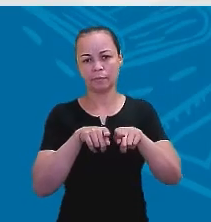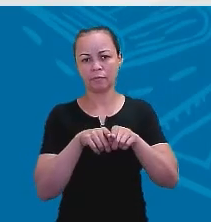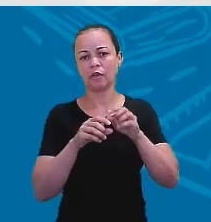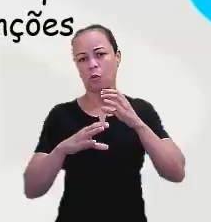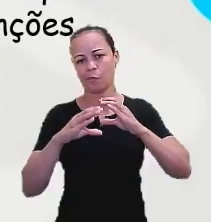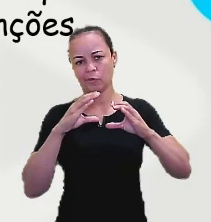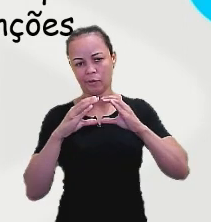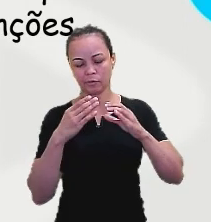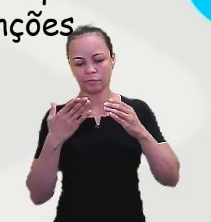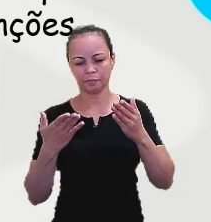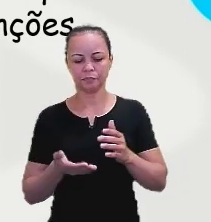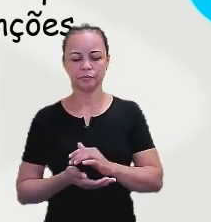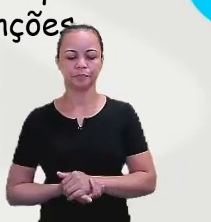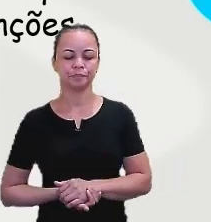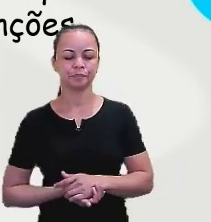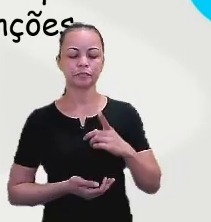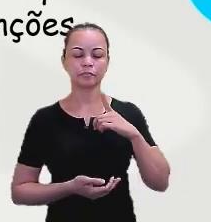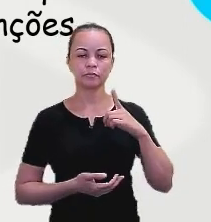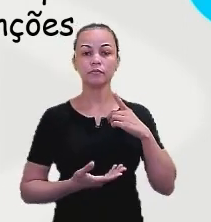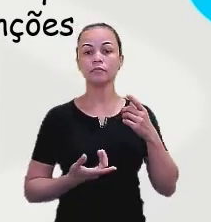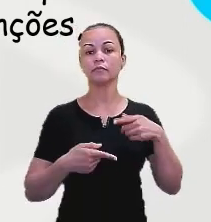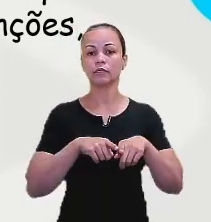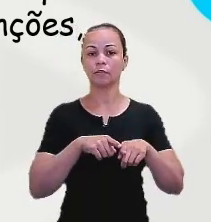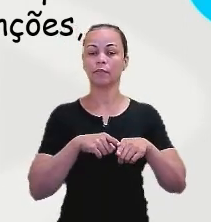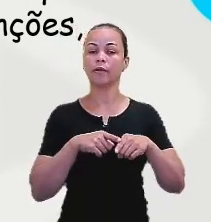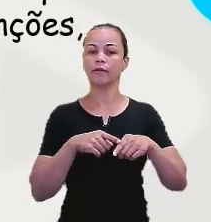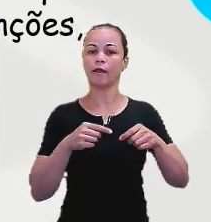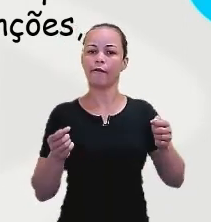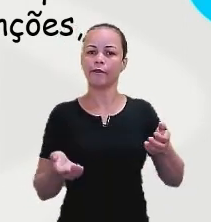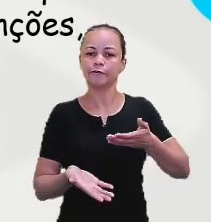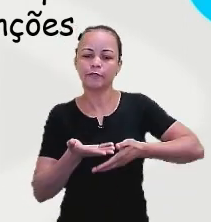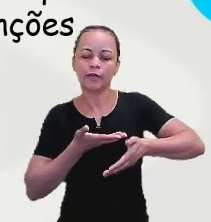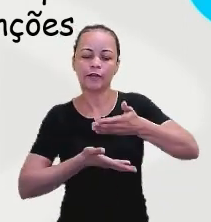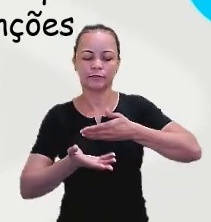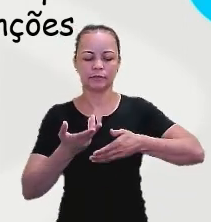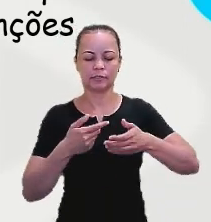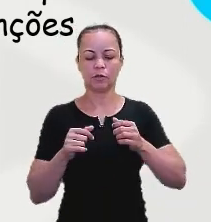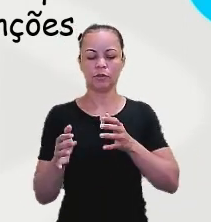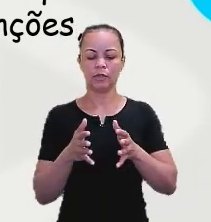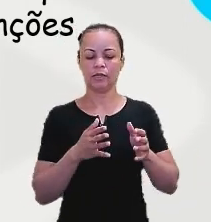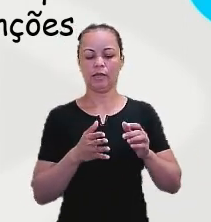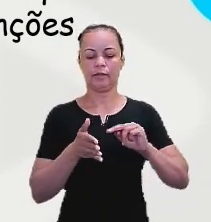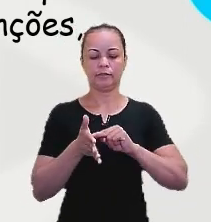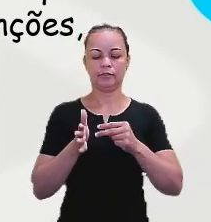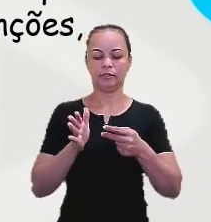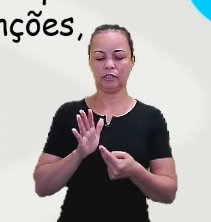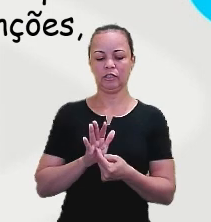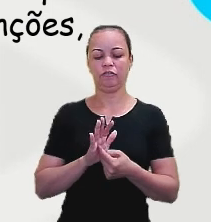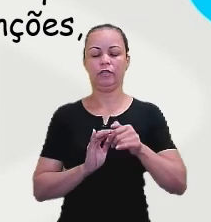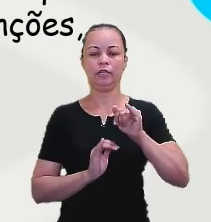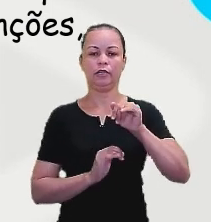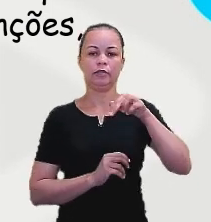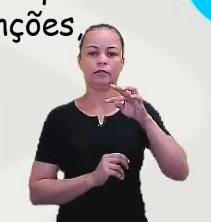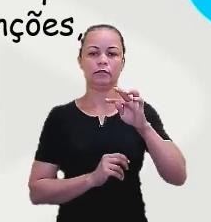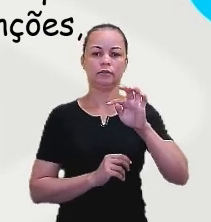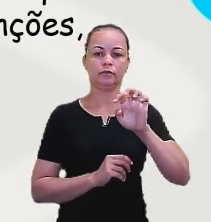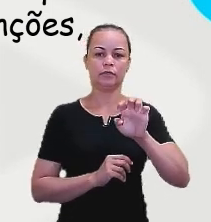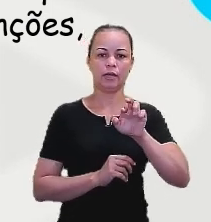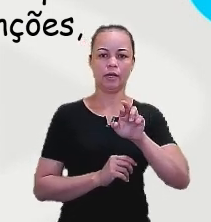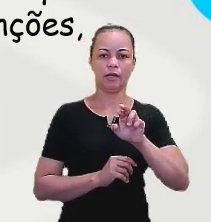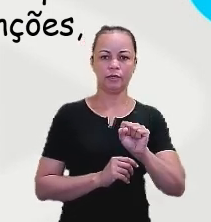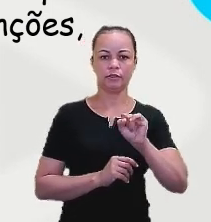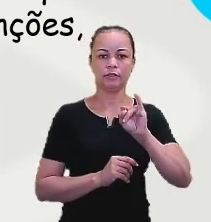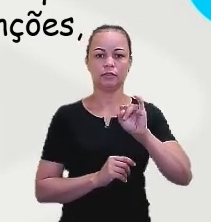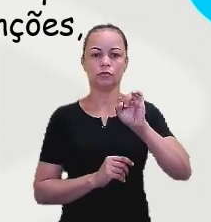comunicando. Temos também a interação, que significa ação intersubjetiva, ou seja, ação